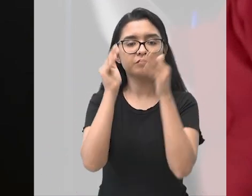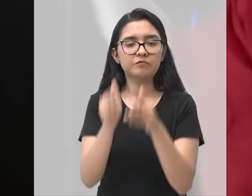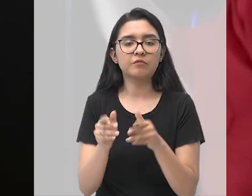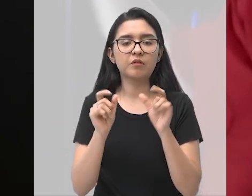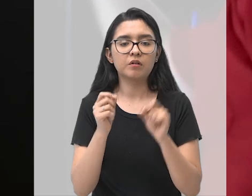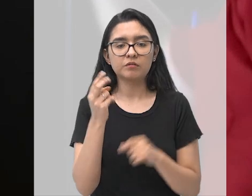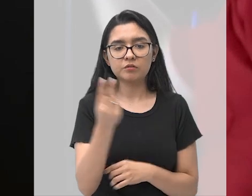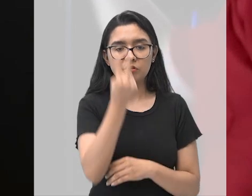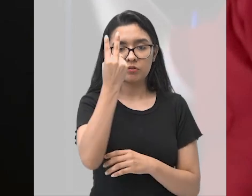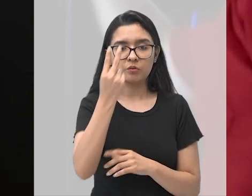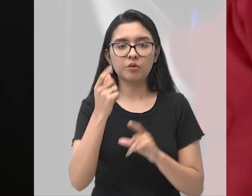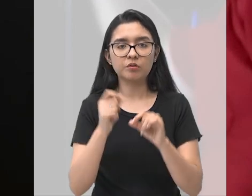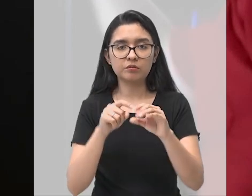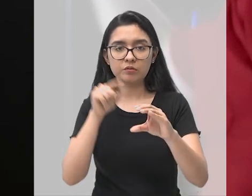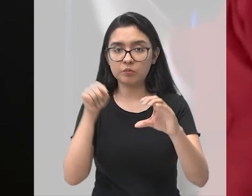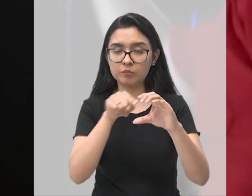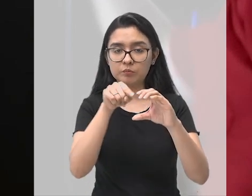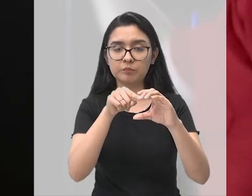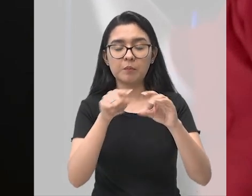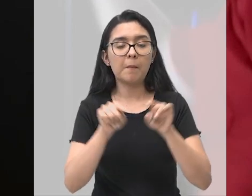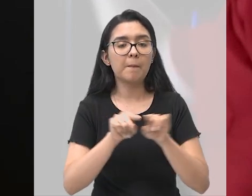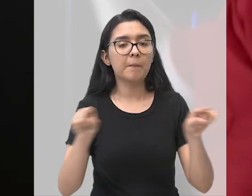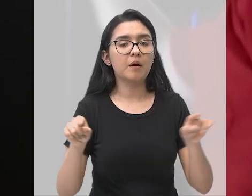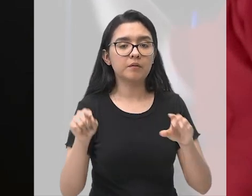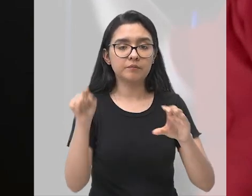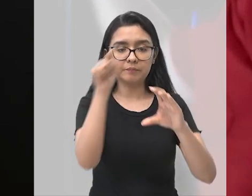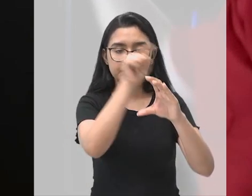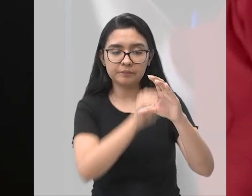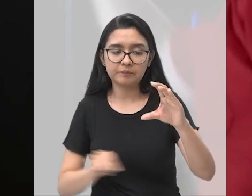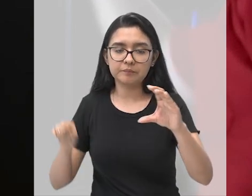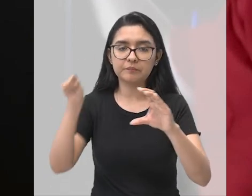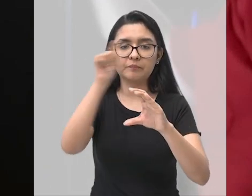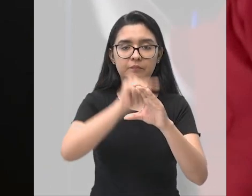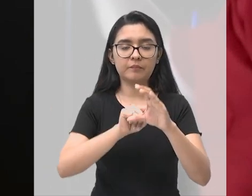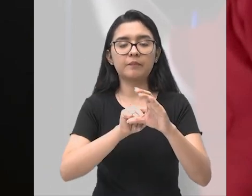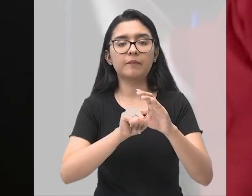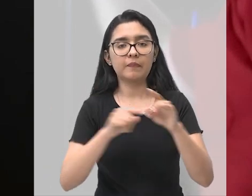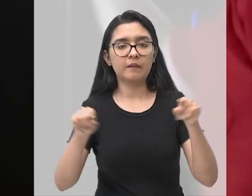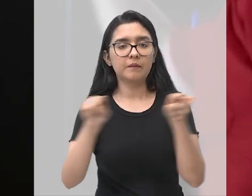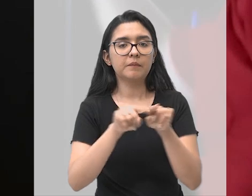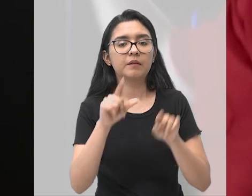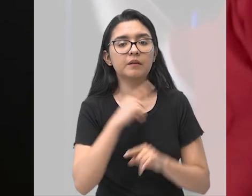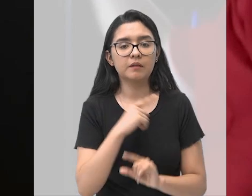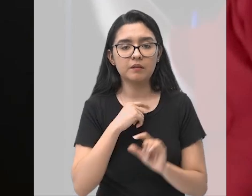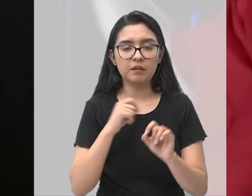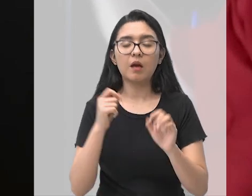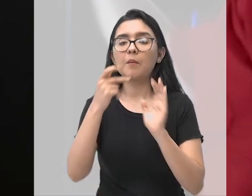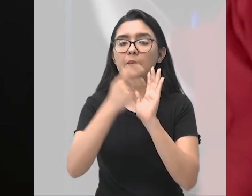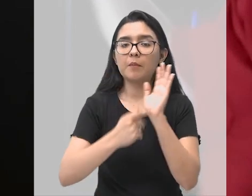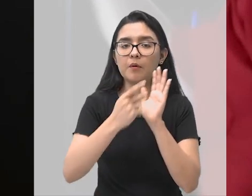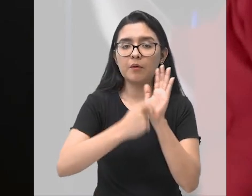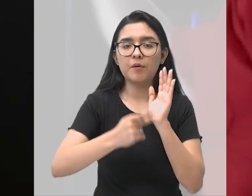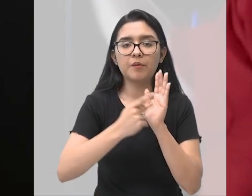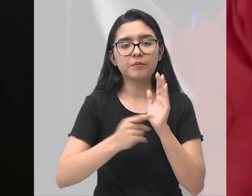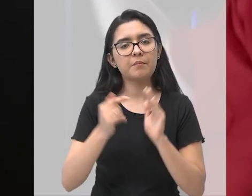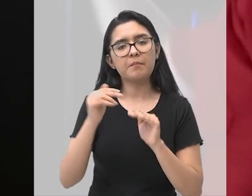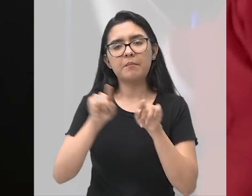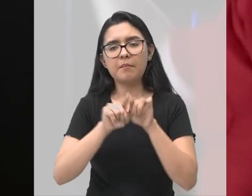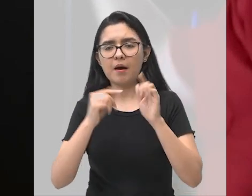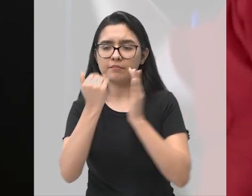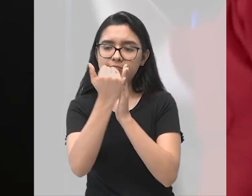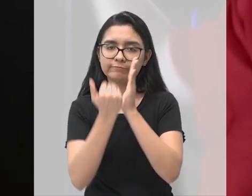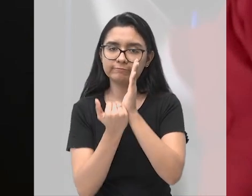vai lançar uma pedra de granito que deve deslizar por toda esta pedra até chegar no seu alvo, como vocês